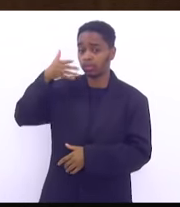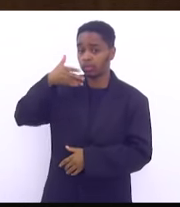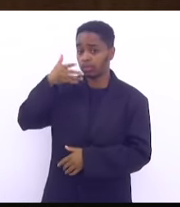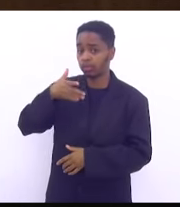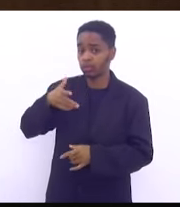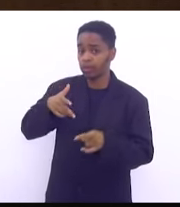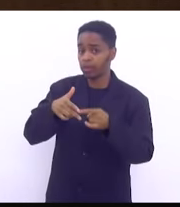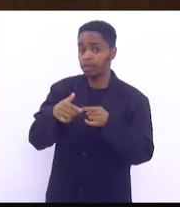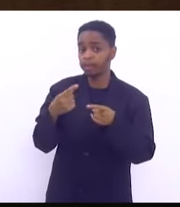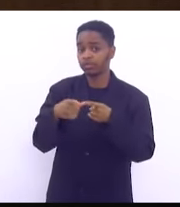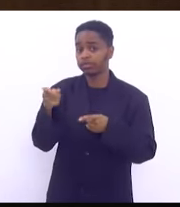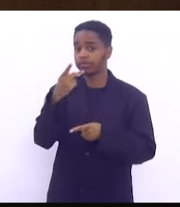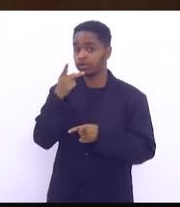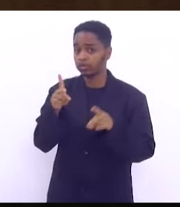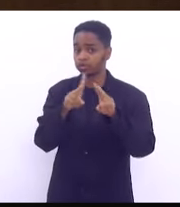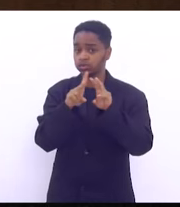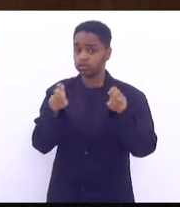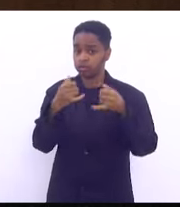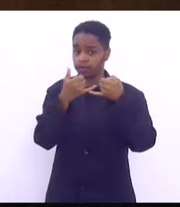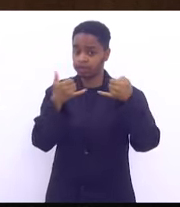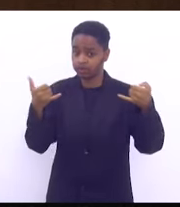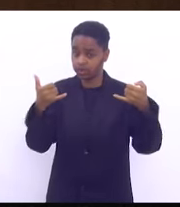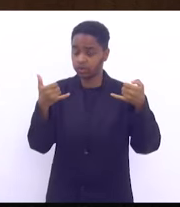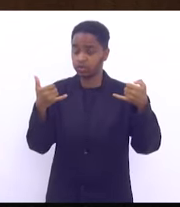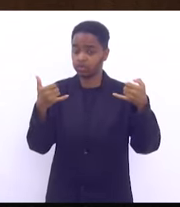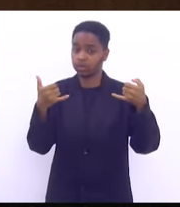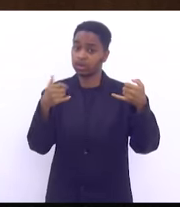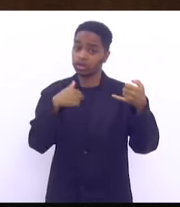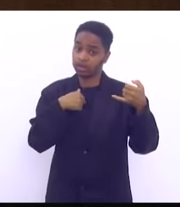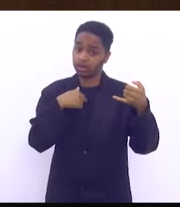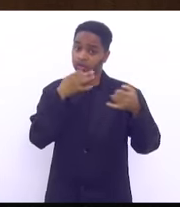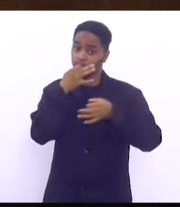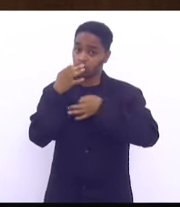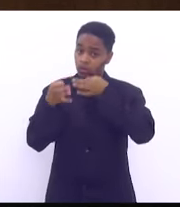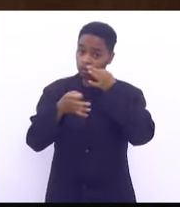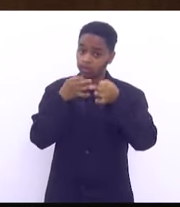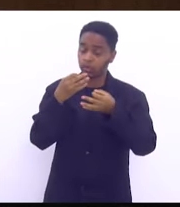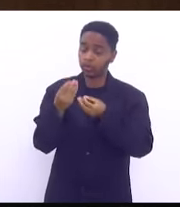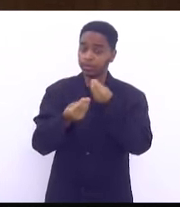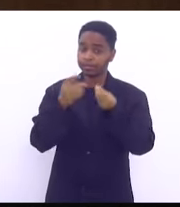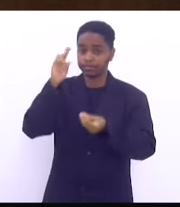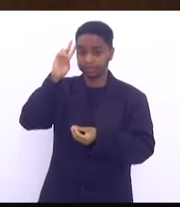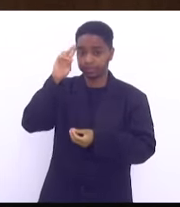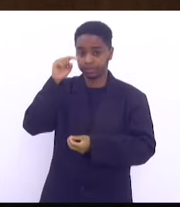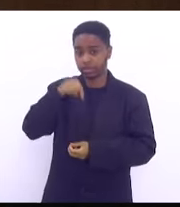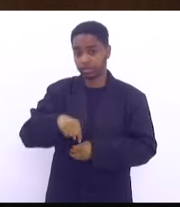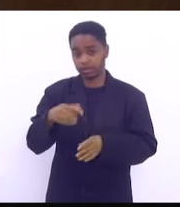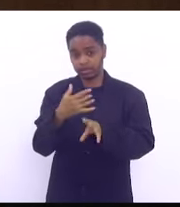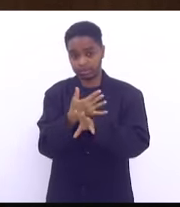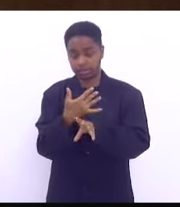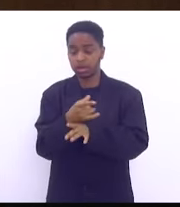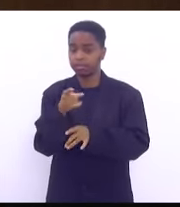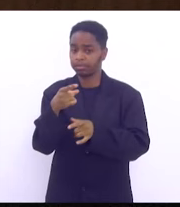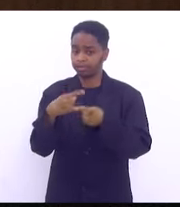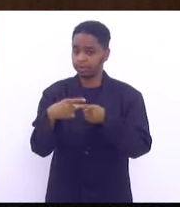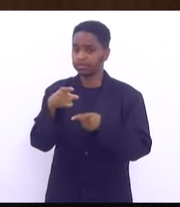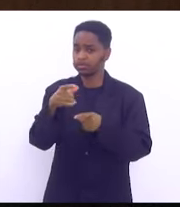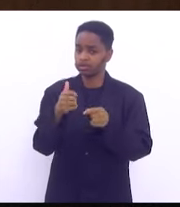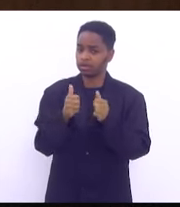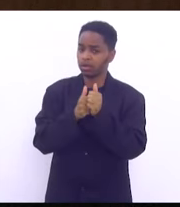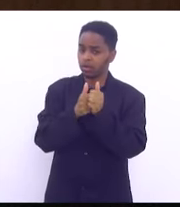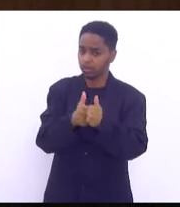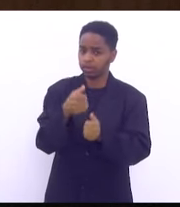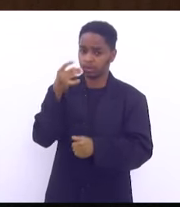senhor falou da fiação aérea, eu queria trazer a comento um pouco essa história da nossa cidade, que o senhor acompanhou muito de